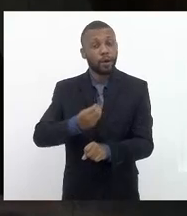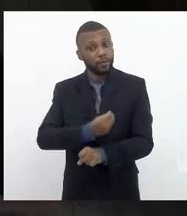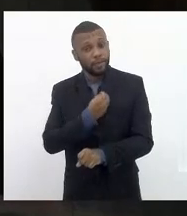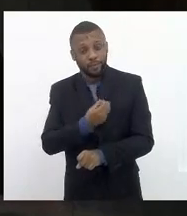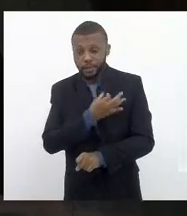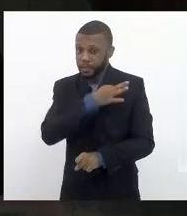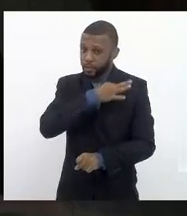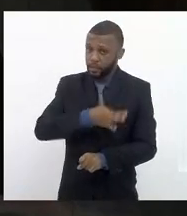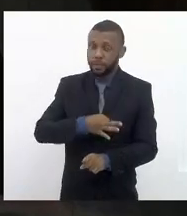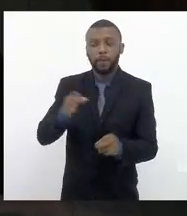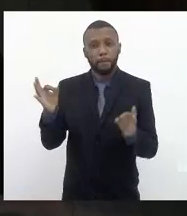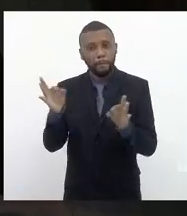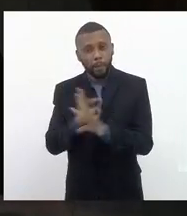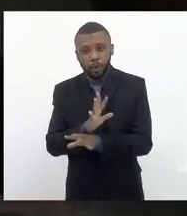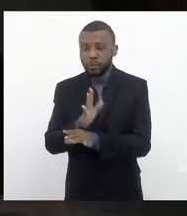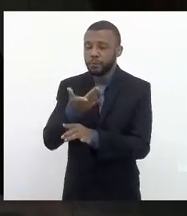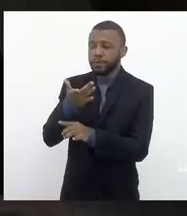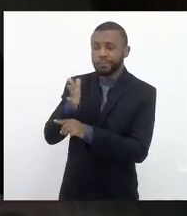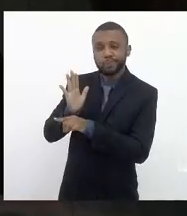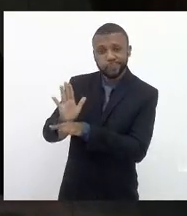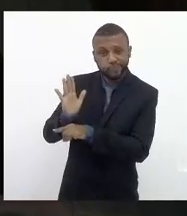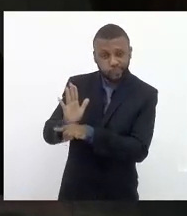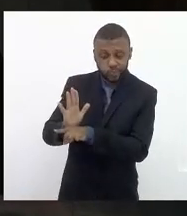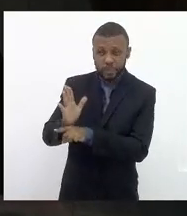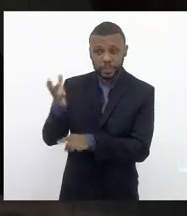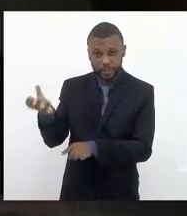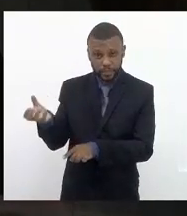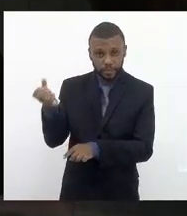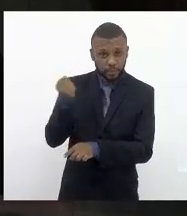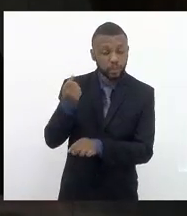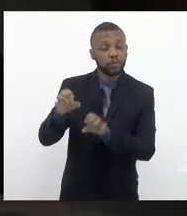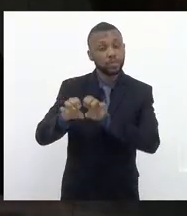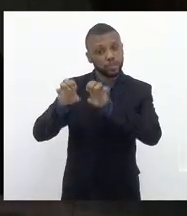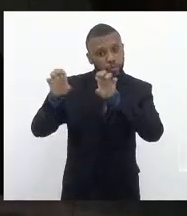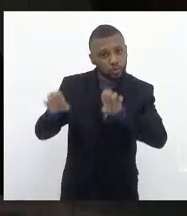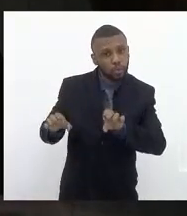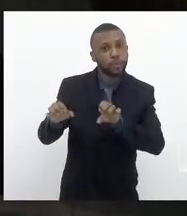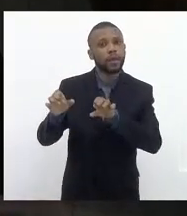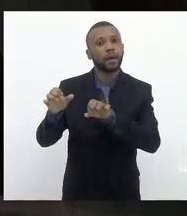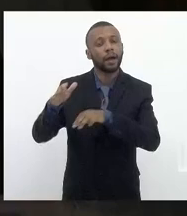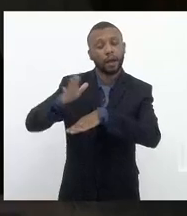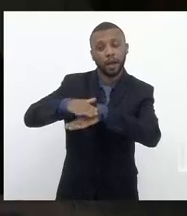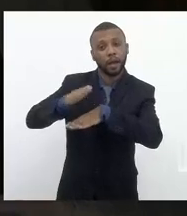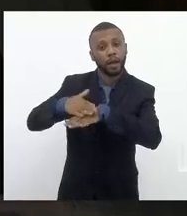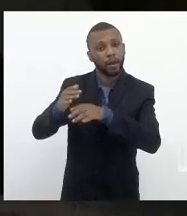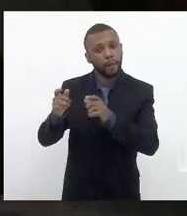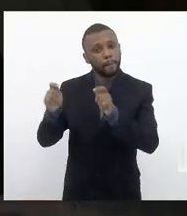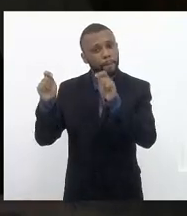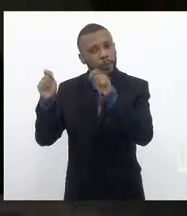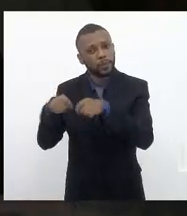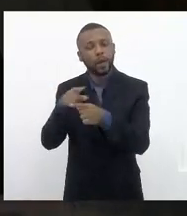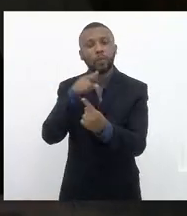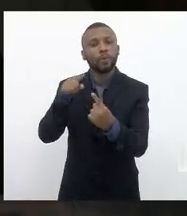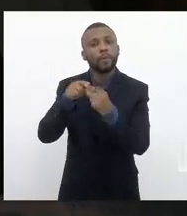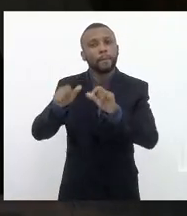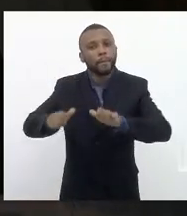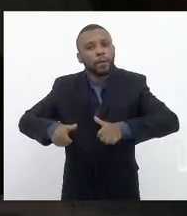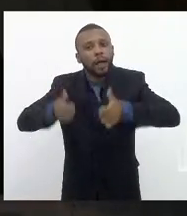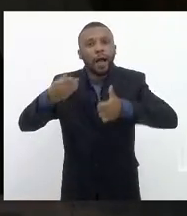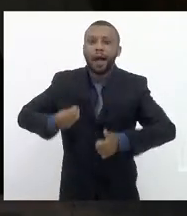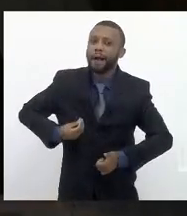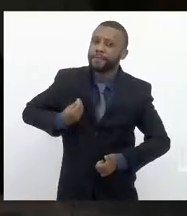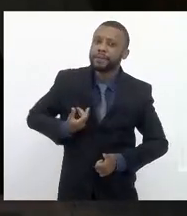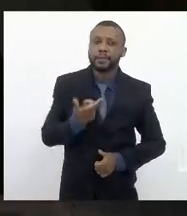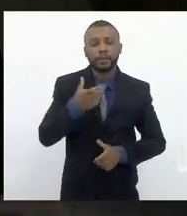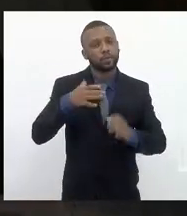contribuindo e recebendo o que o Rio de Janeiro pode oferecer de infraestrutura e poder para melhorar a vida do cidadão Fluminense